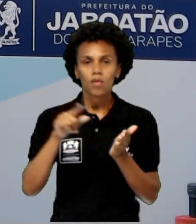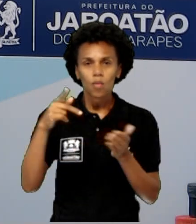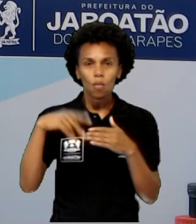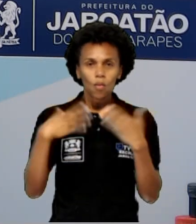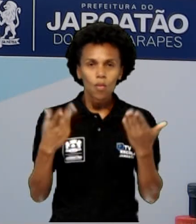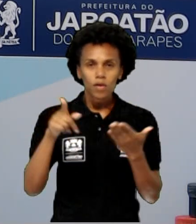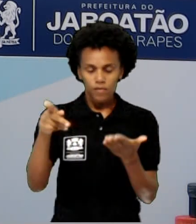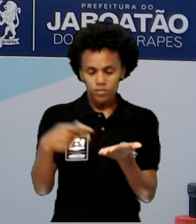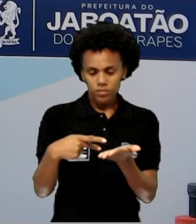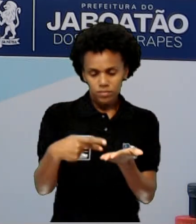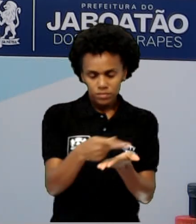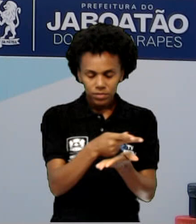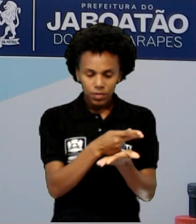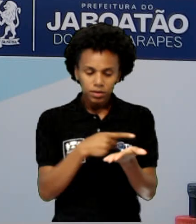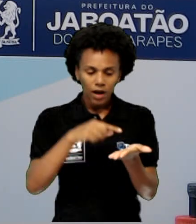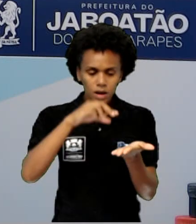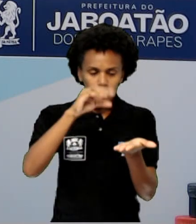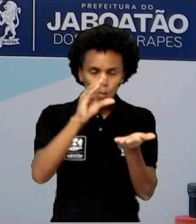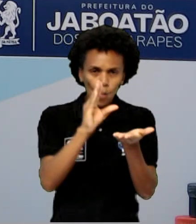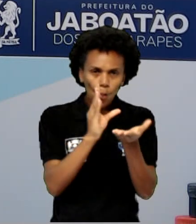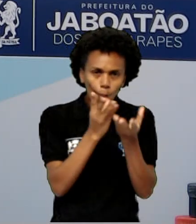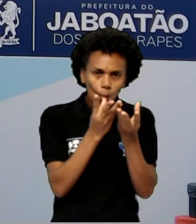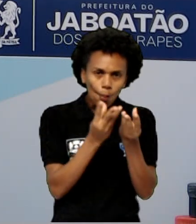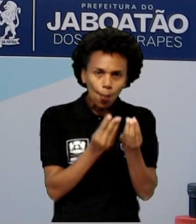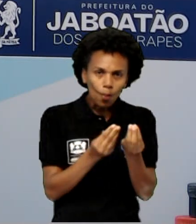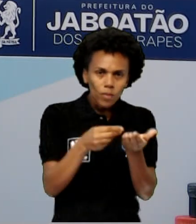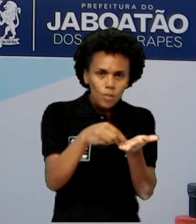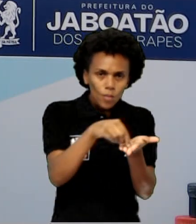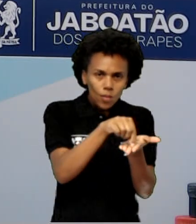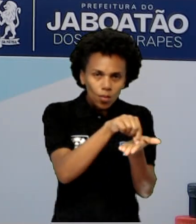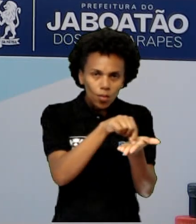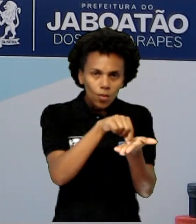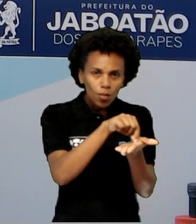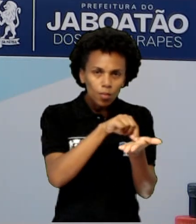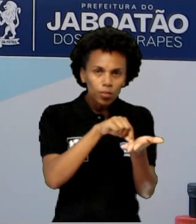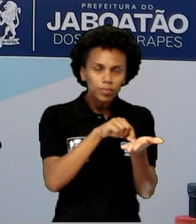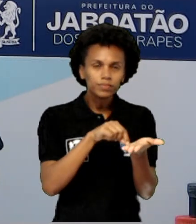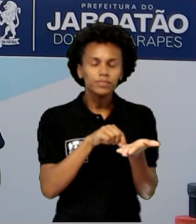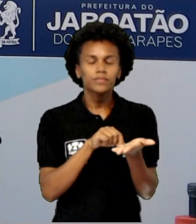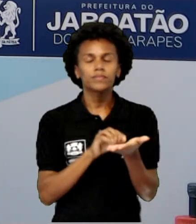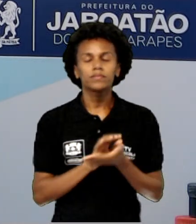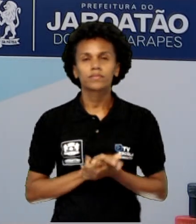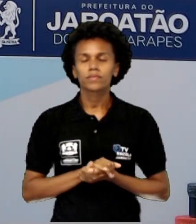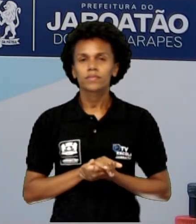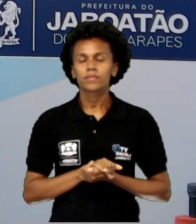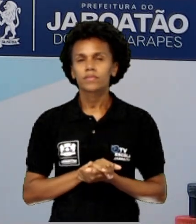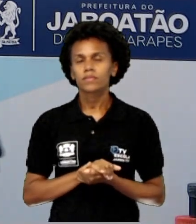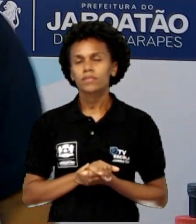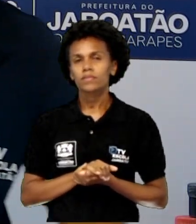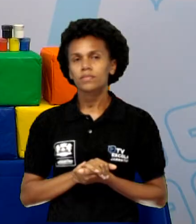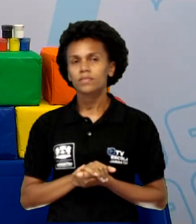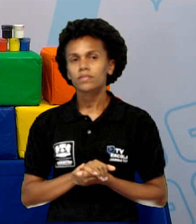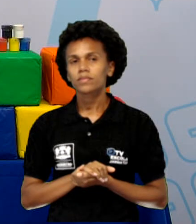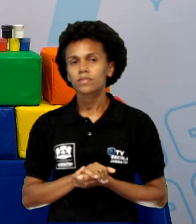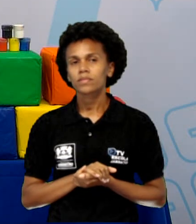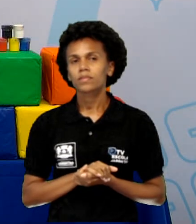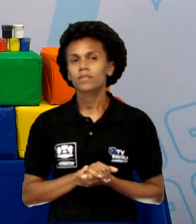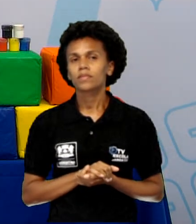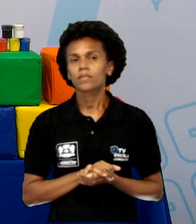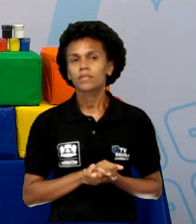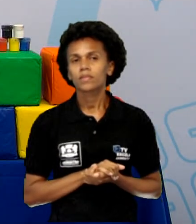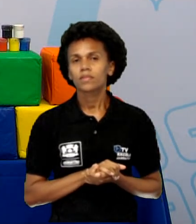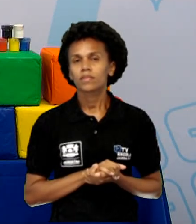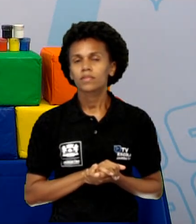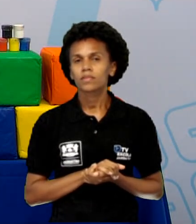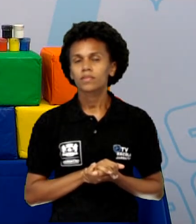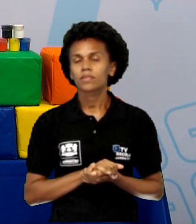né? Aí o que acontece? A gente vai poder imprimir esse desenho várias vezes. Aí o que a gente vai fazer? A gente vai usar um pouquinho